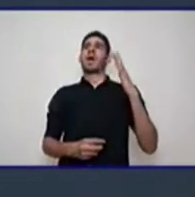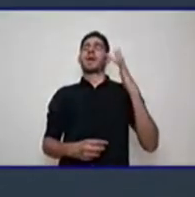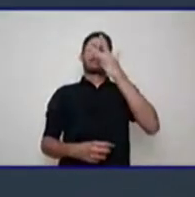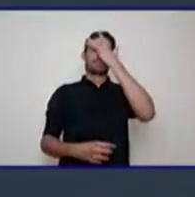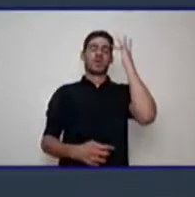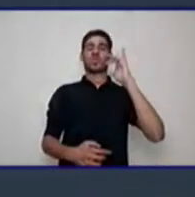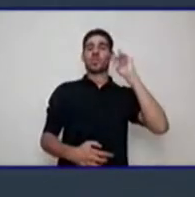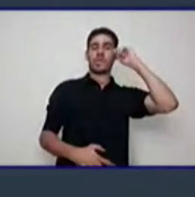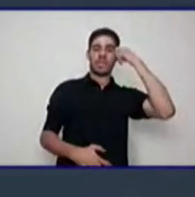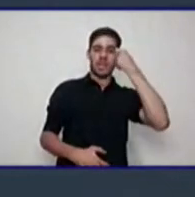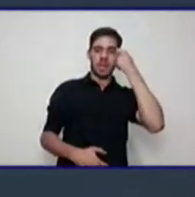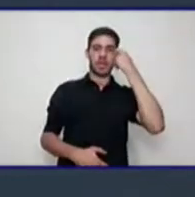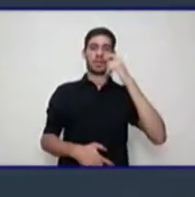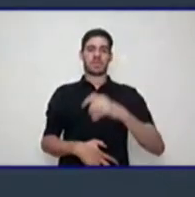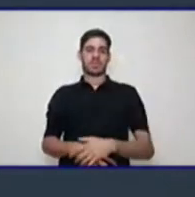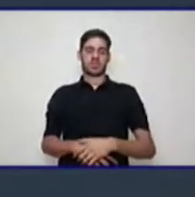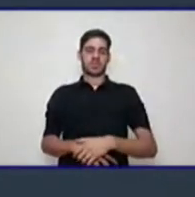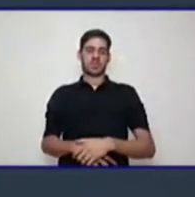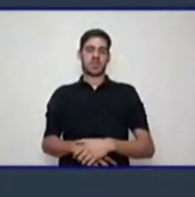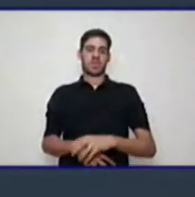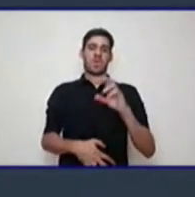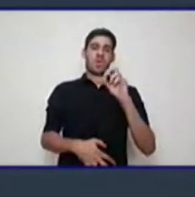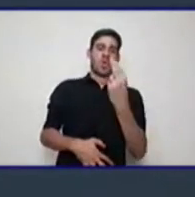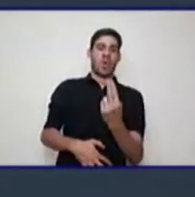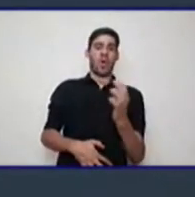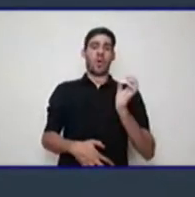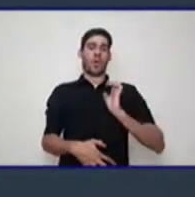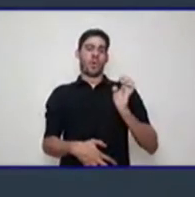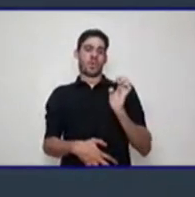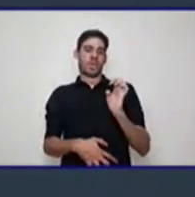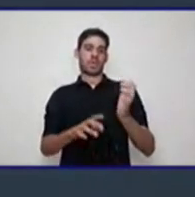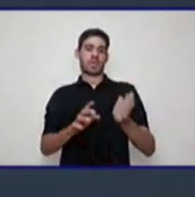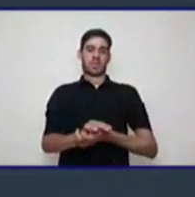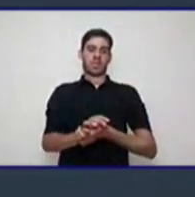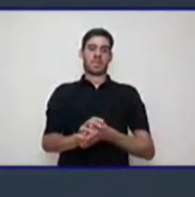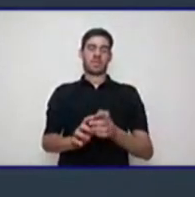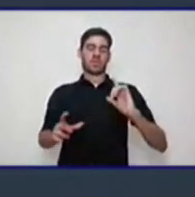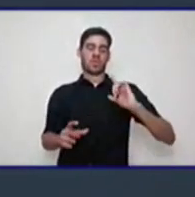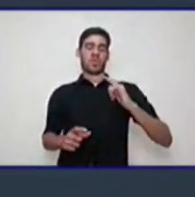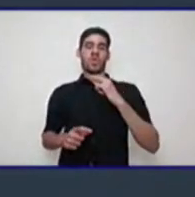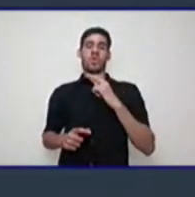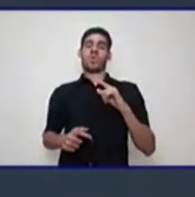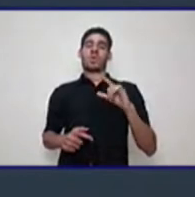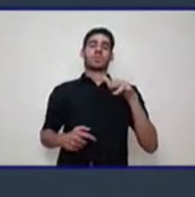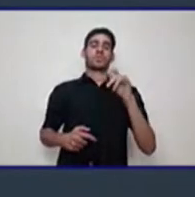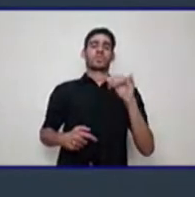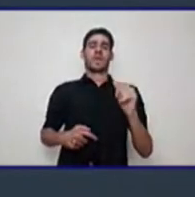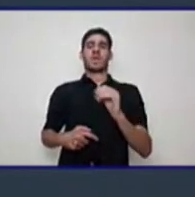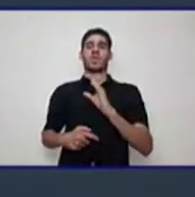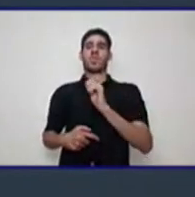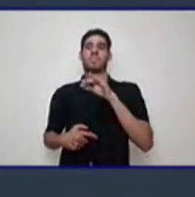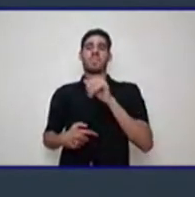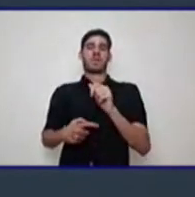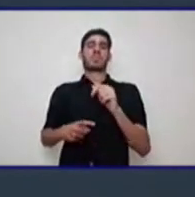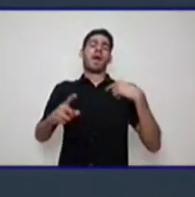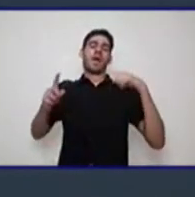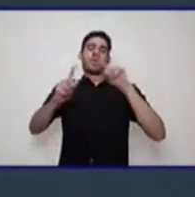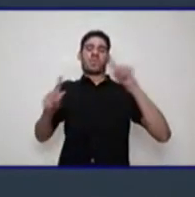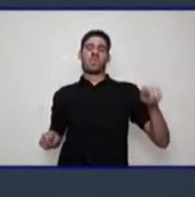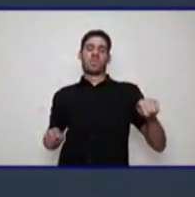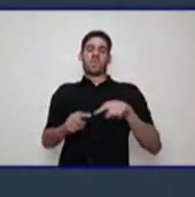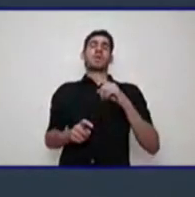afrodescendentes ou a gays ou a judeus ou a umbandistas, isso eu enquadraria